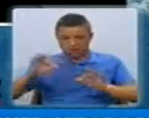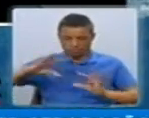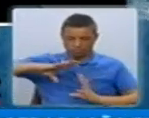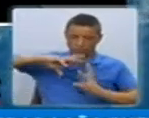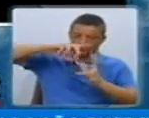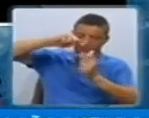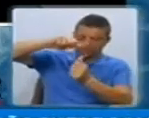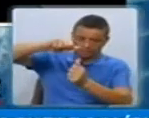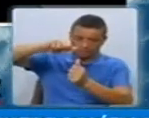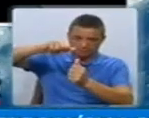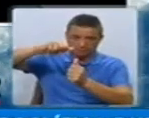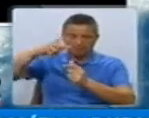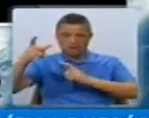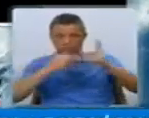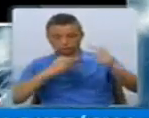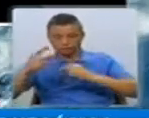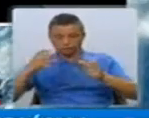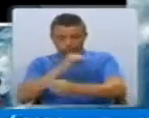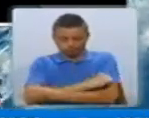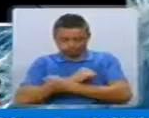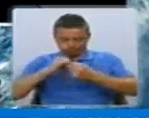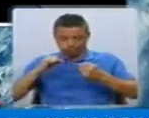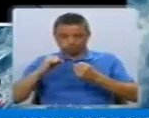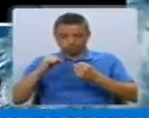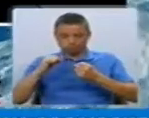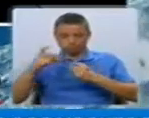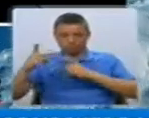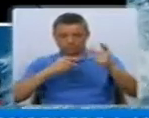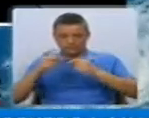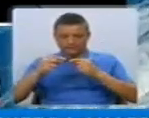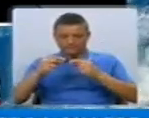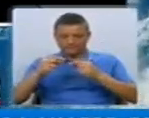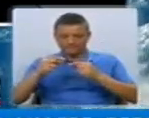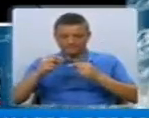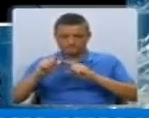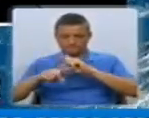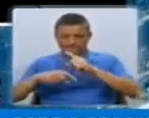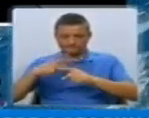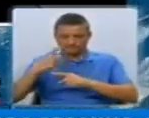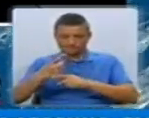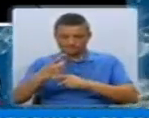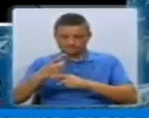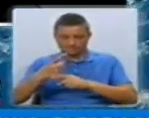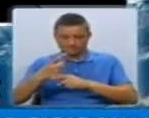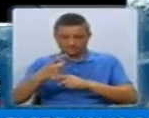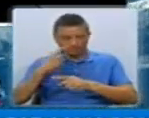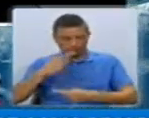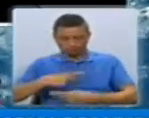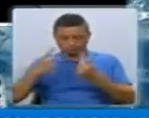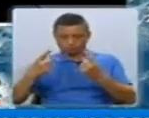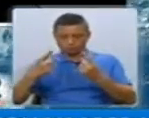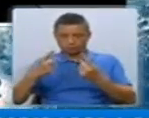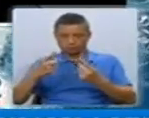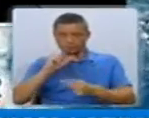fundo, uma estrela de neutrões, o resultado de uma explosão de supernova, de uma estrela de grandes dimensões, que encolhe, é extremamente densa, e no facto de